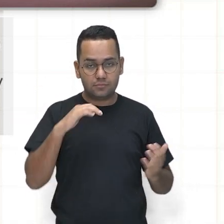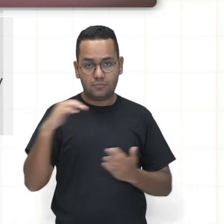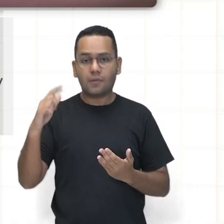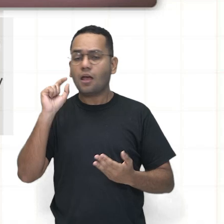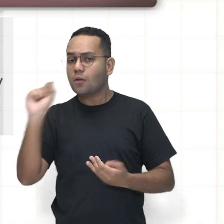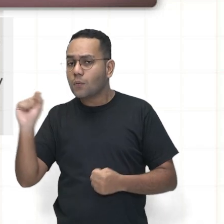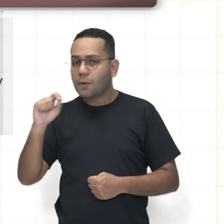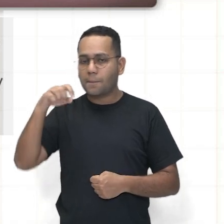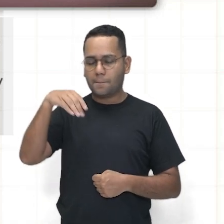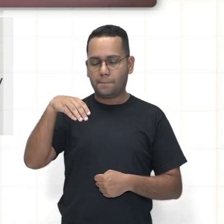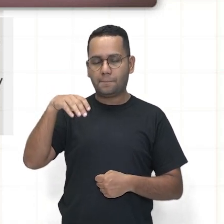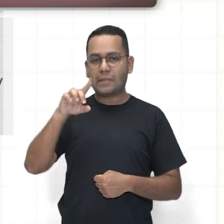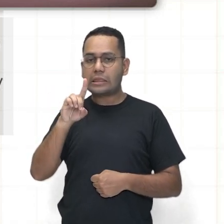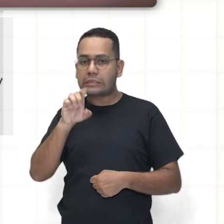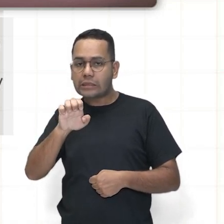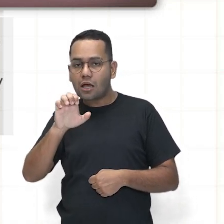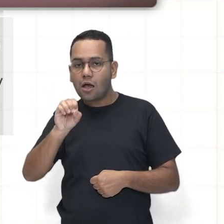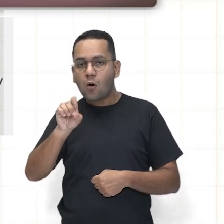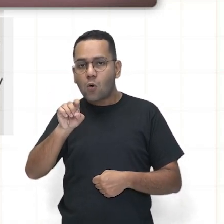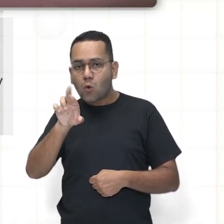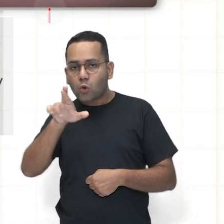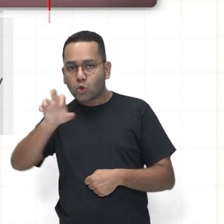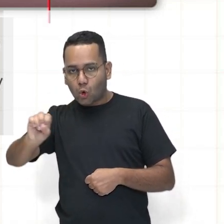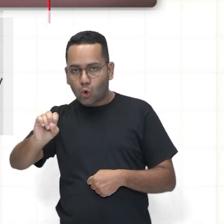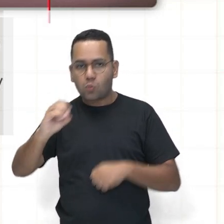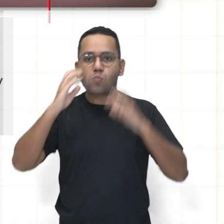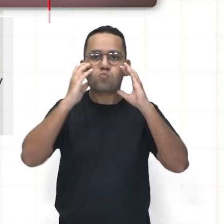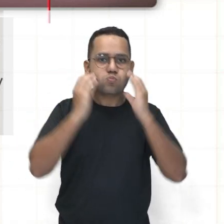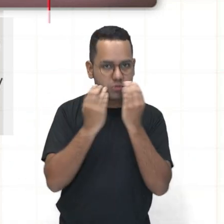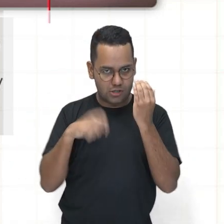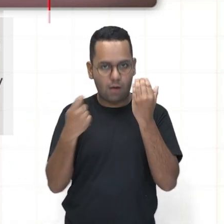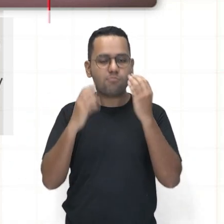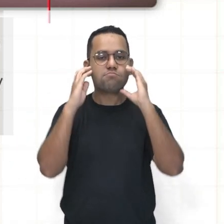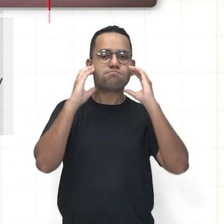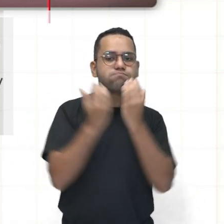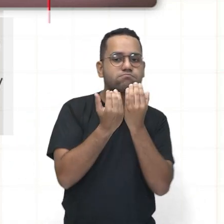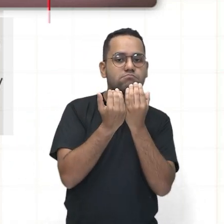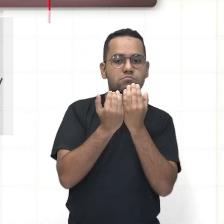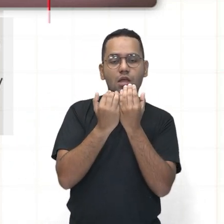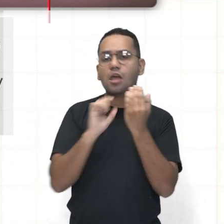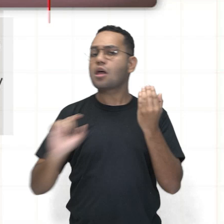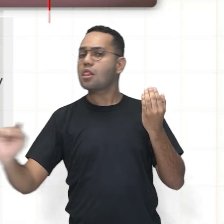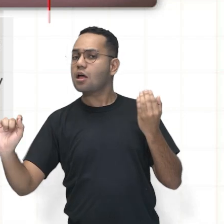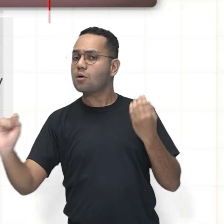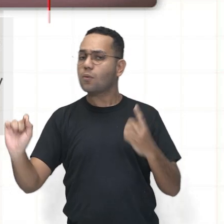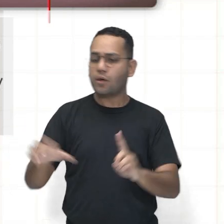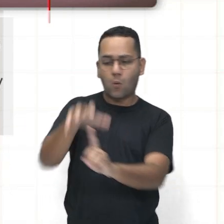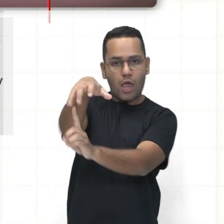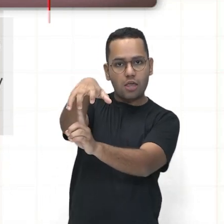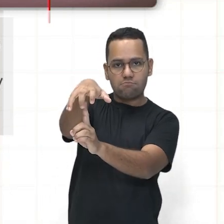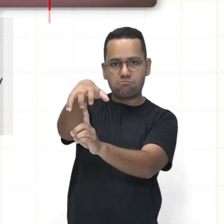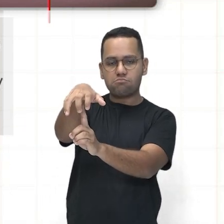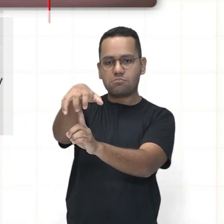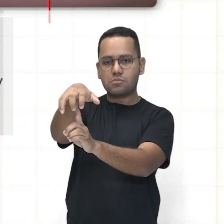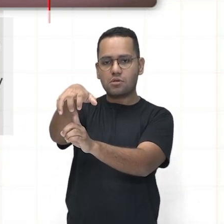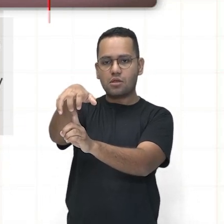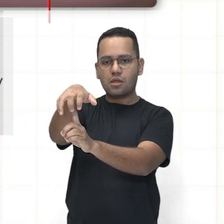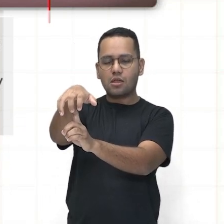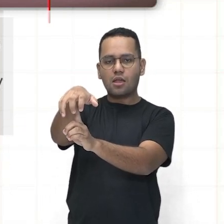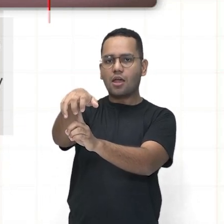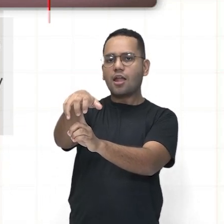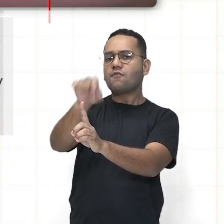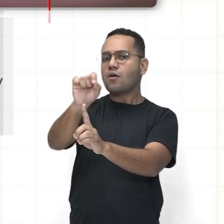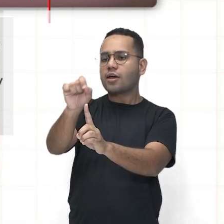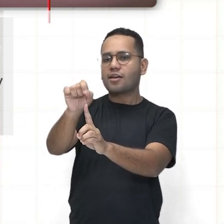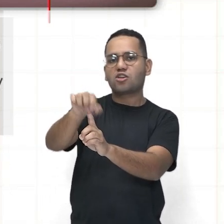da Fonseca, derrubando o então imperador, que neste período aqui era Dom Pedro II,